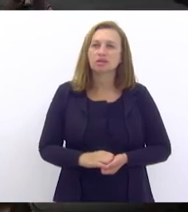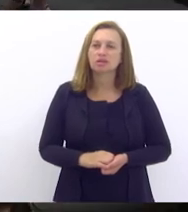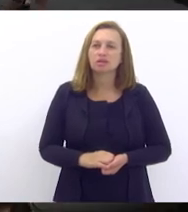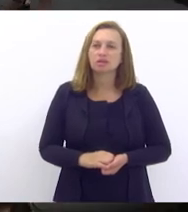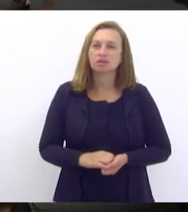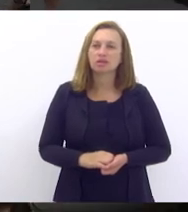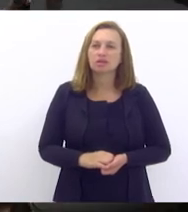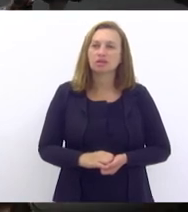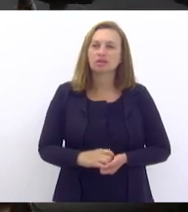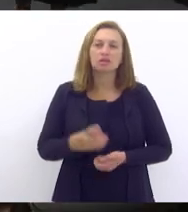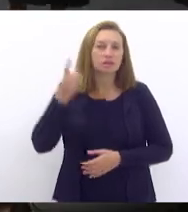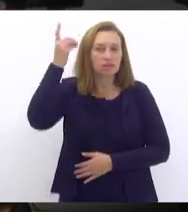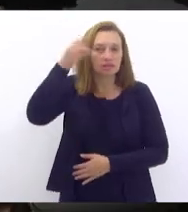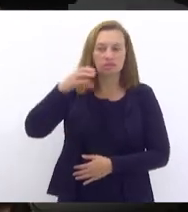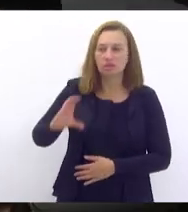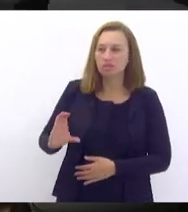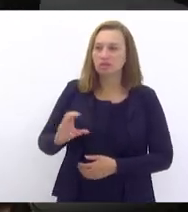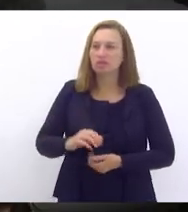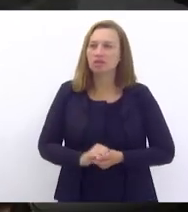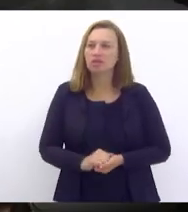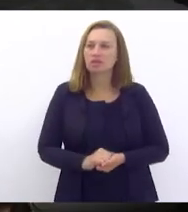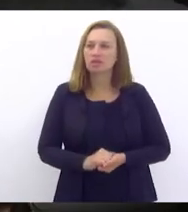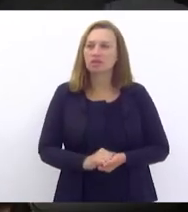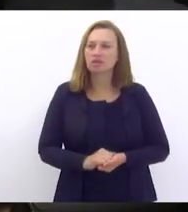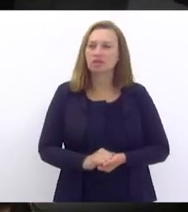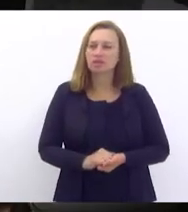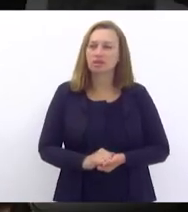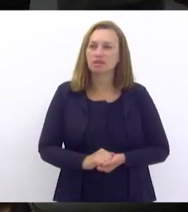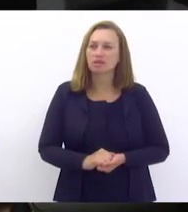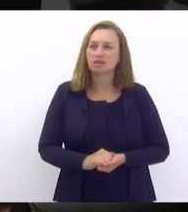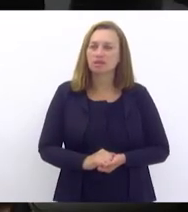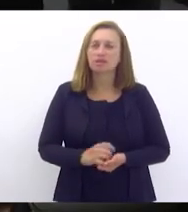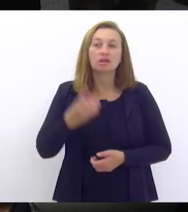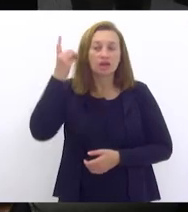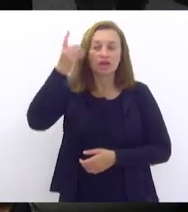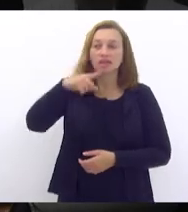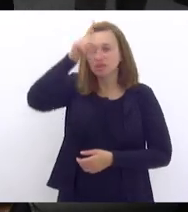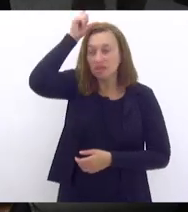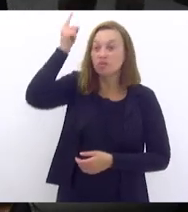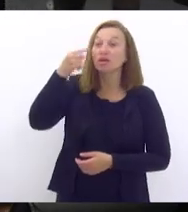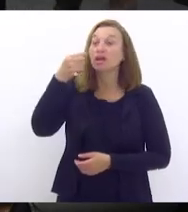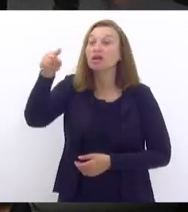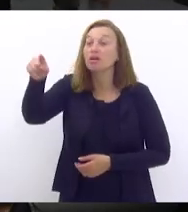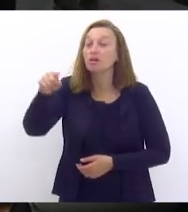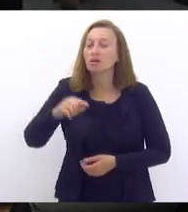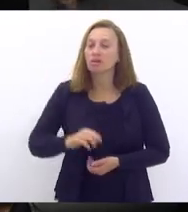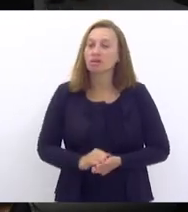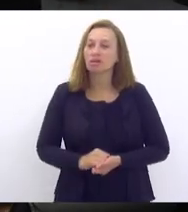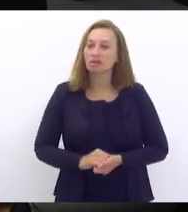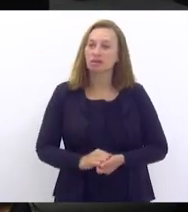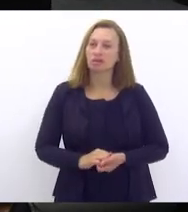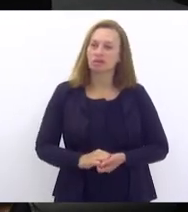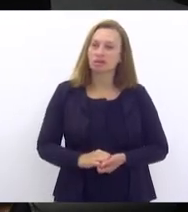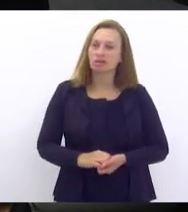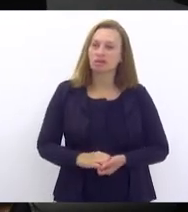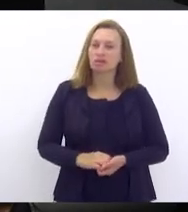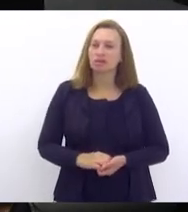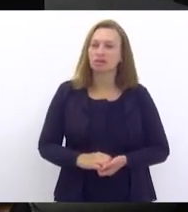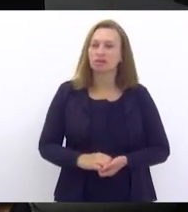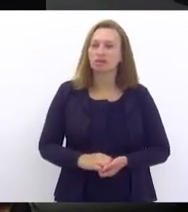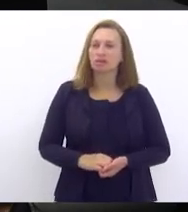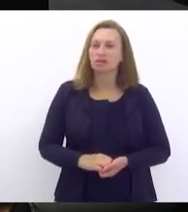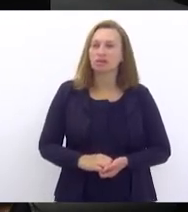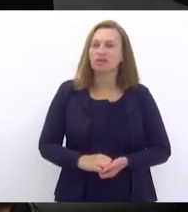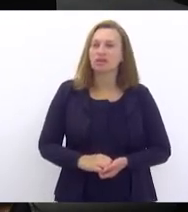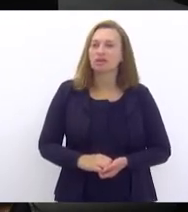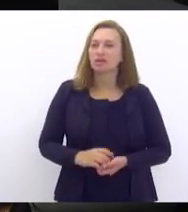presidente. Deputado Carlos. Eu estou assistindo a sessão. Alô, presidente. Ah, o deputado Luiz Paulo tá vindo. Alô. Estava ali, até passar